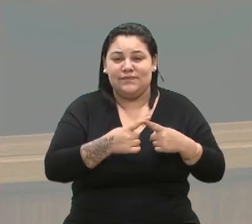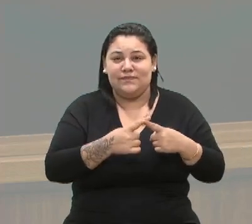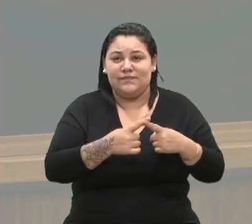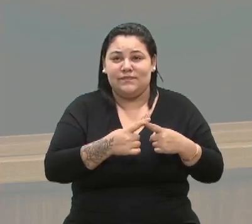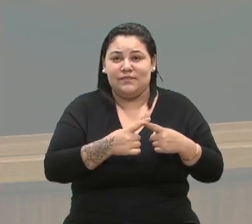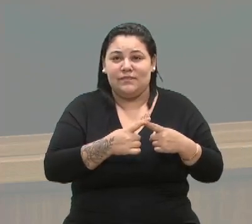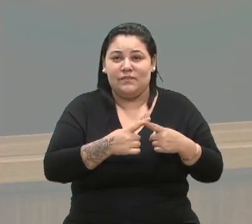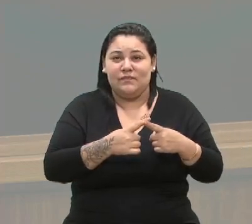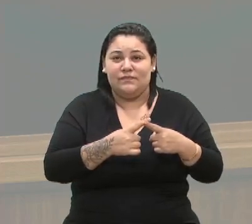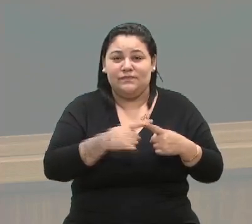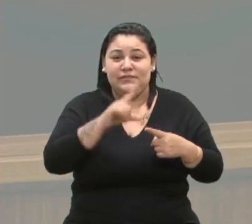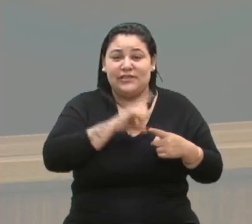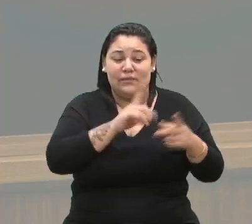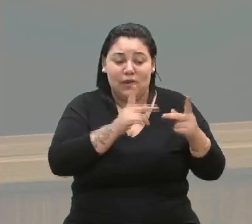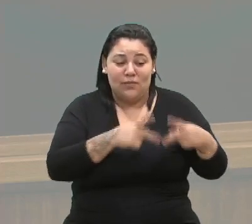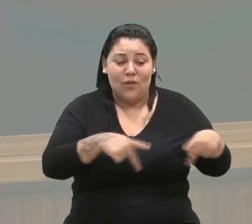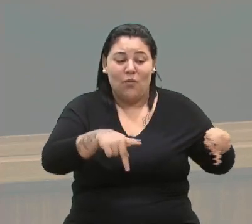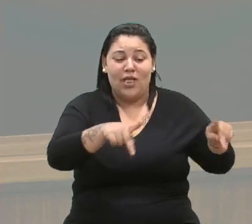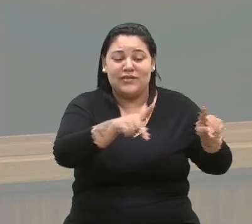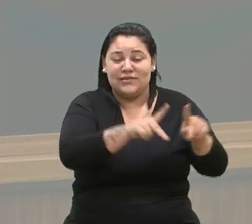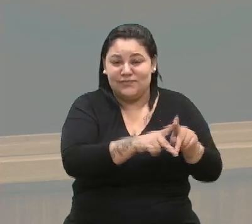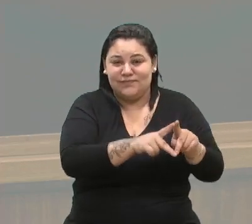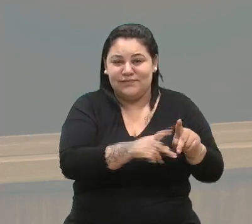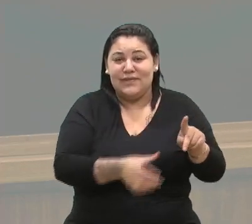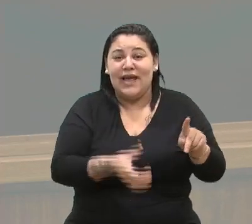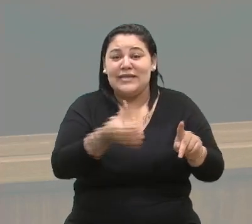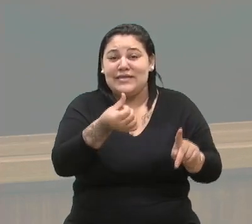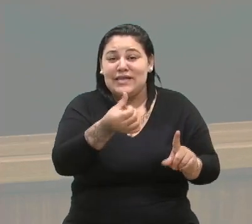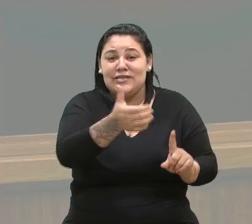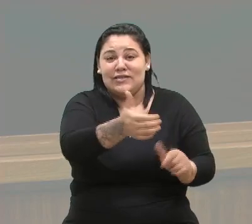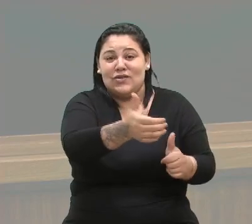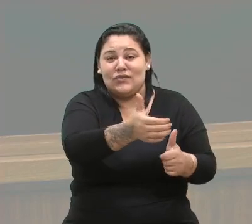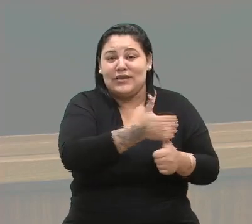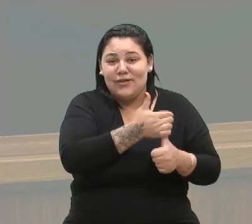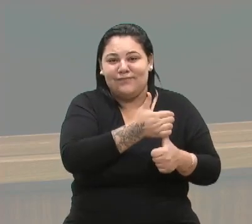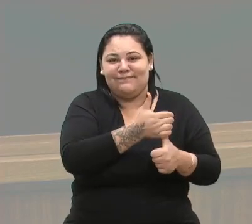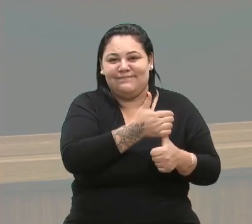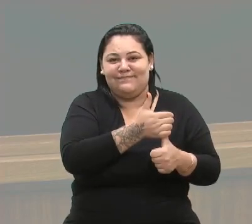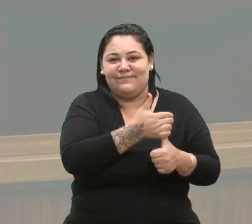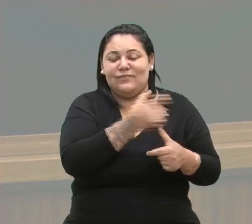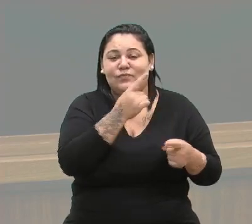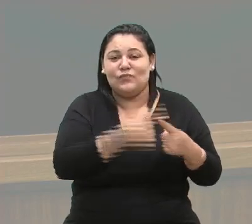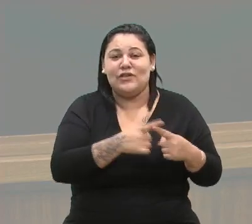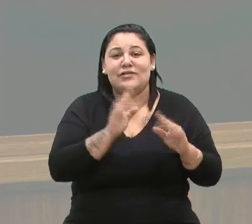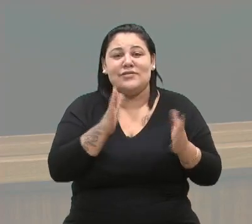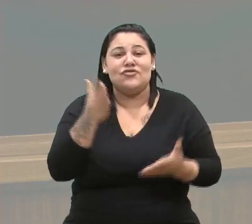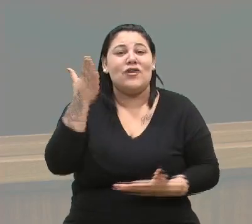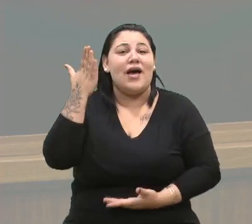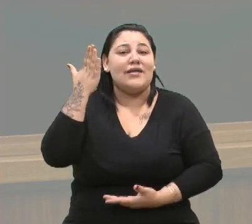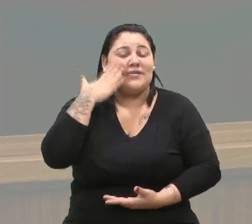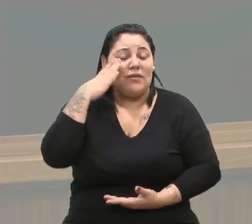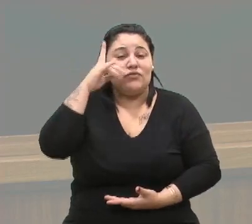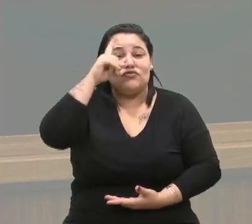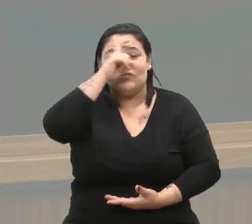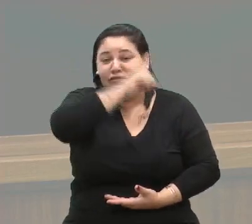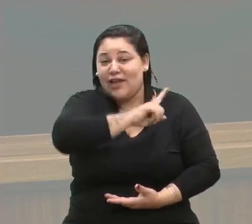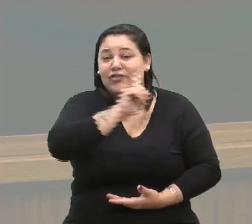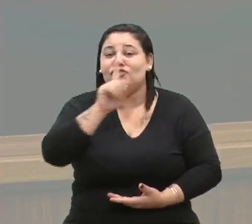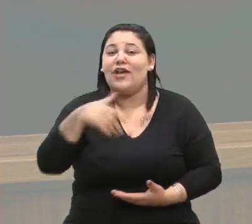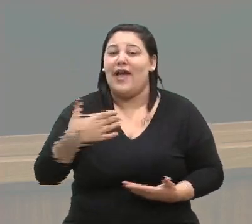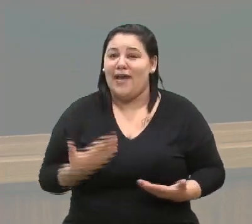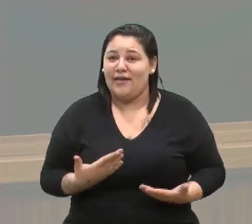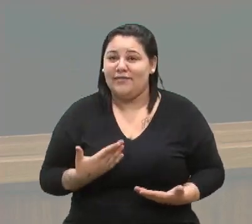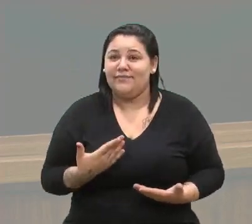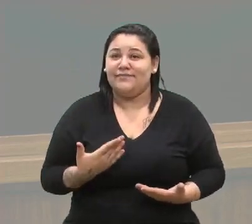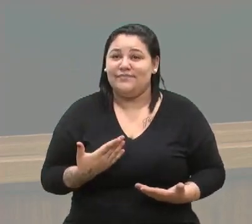tem população para 6 conselhos tutelares. A gente sabe da dificuldade que é isso, né? De uma hora